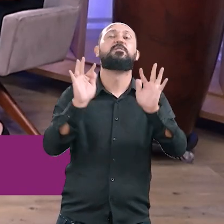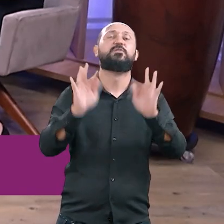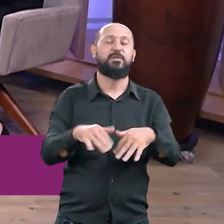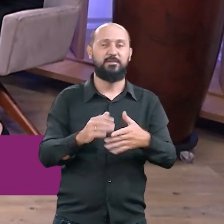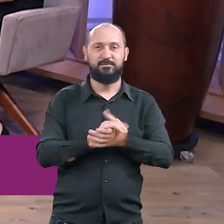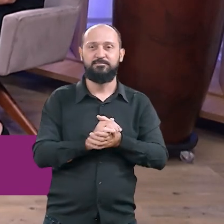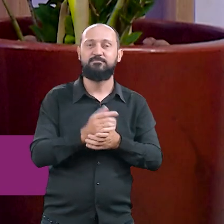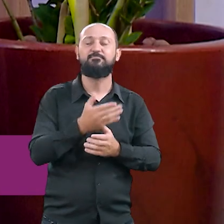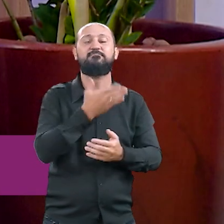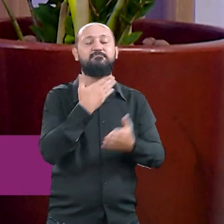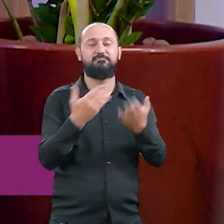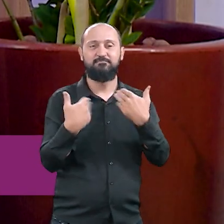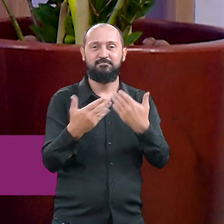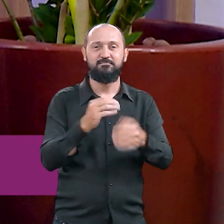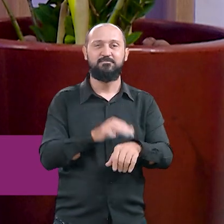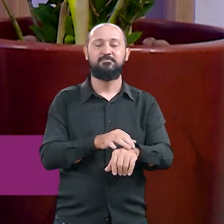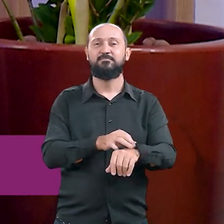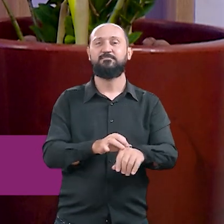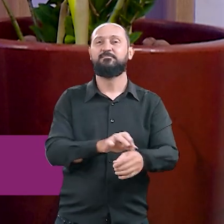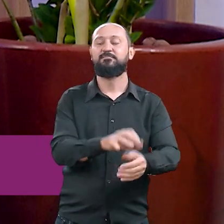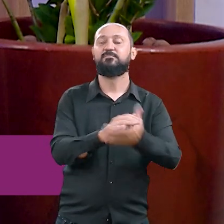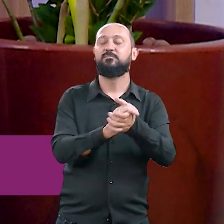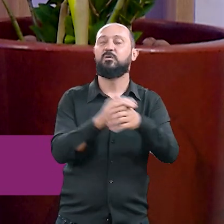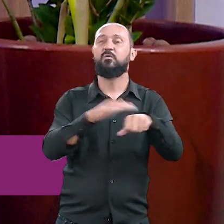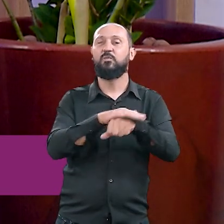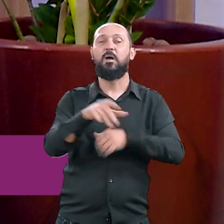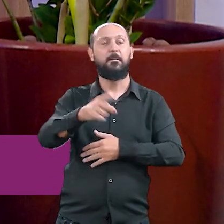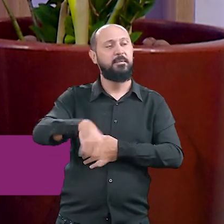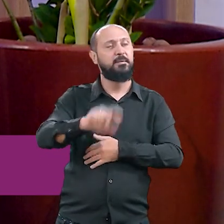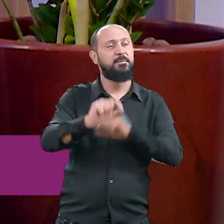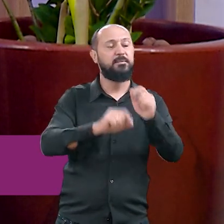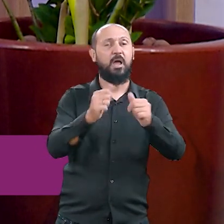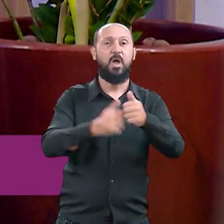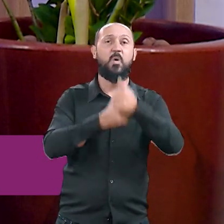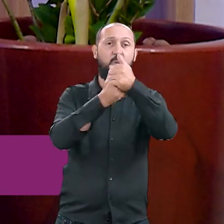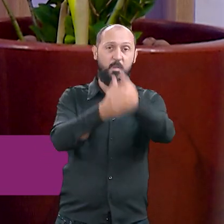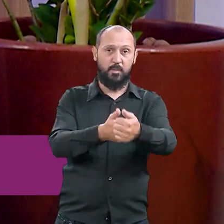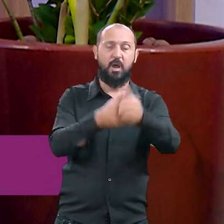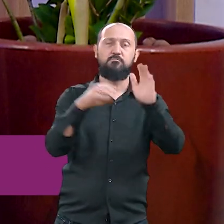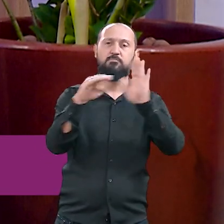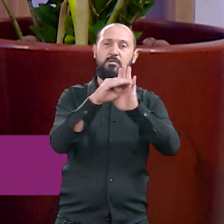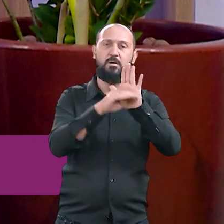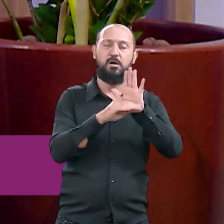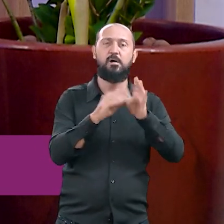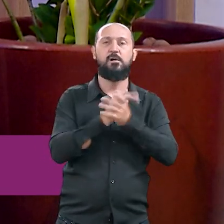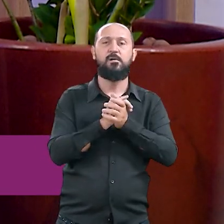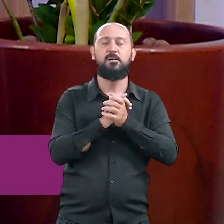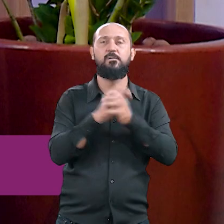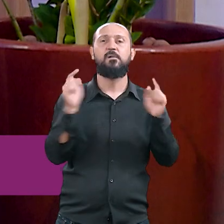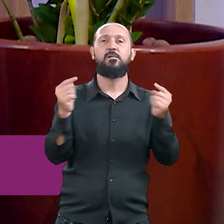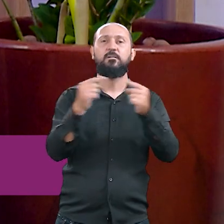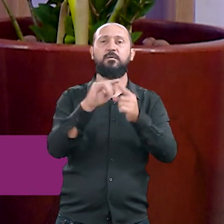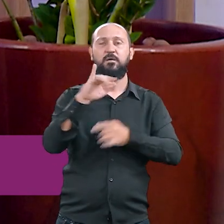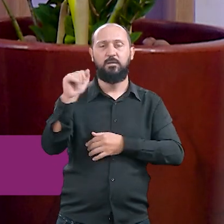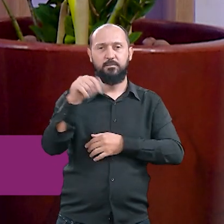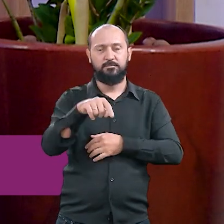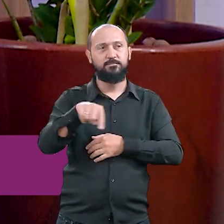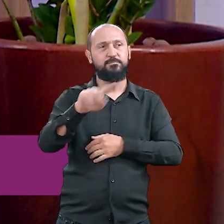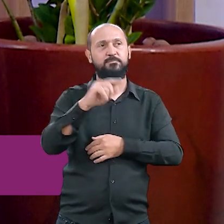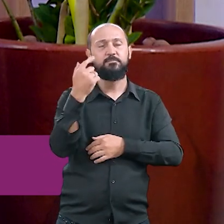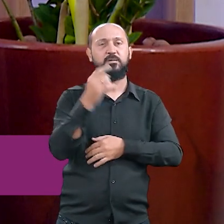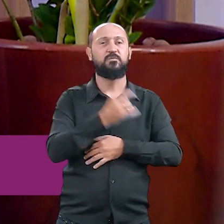primeiro é lembrar que quando você fala que você quer comprar um micro-ondas, e aí no dia seguinte ou na mesma hora aparece um anúncio de micro-ondas para